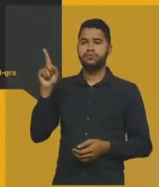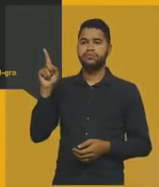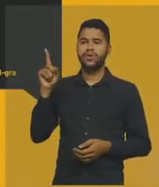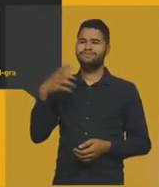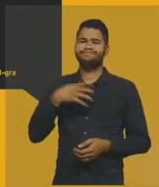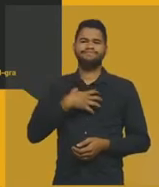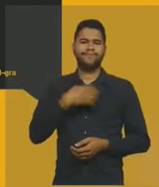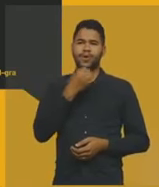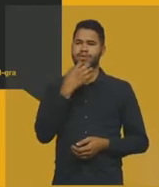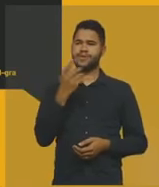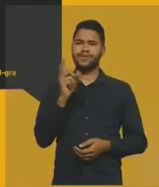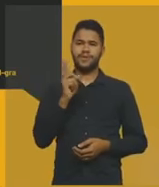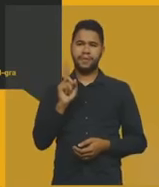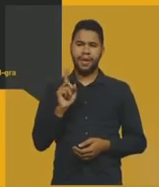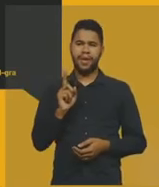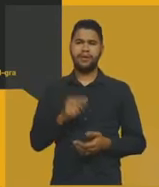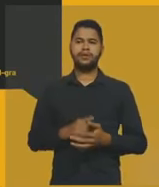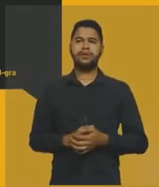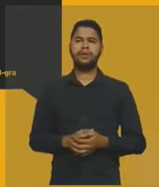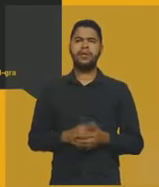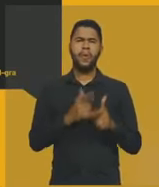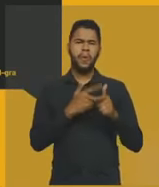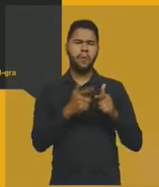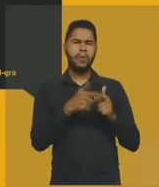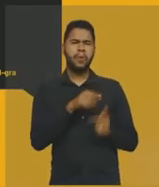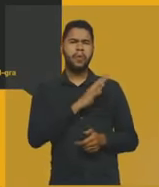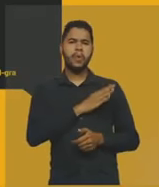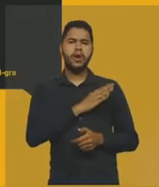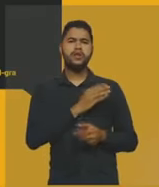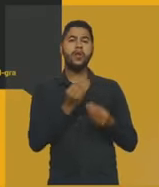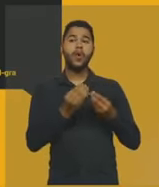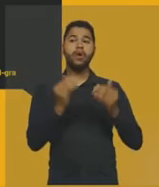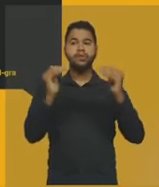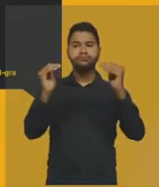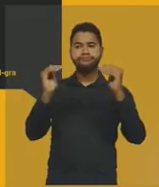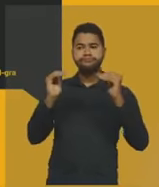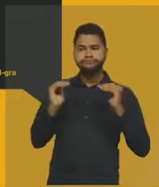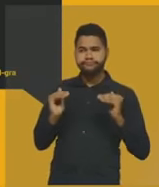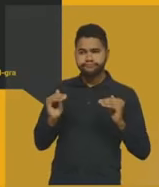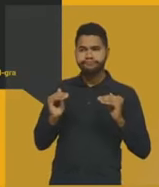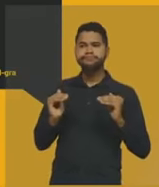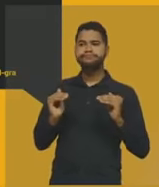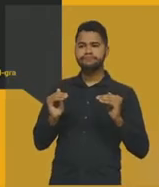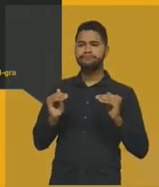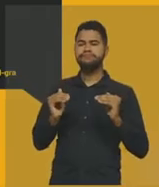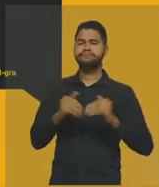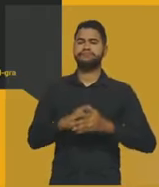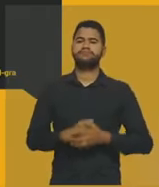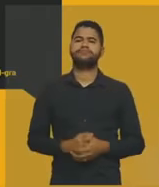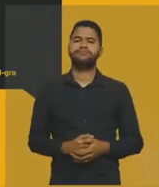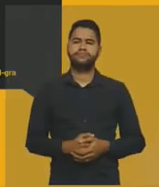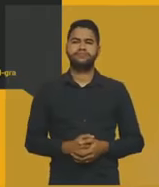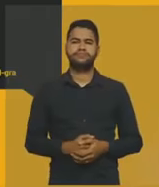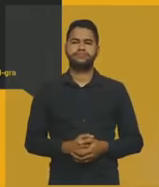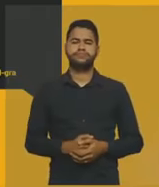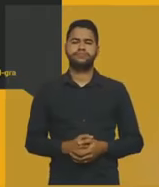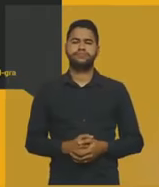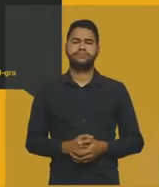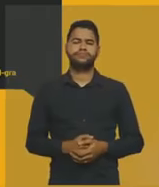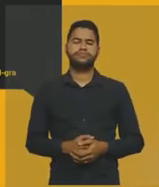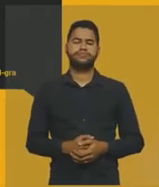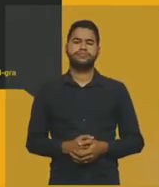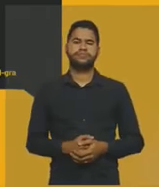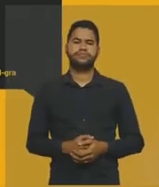bem. Né? Eu tenho um problema cardíaco, como que eu falaria isso? I have a heart condition. I have a